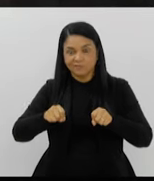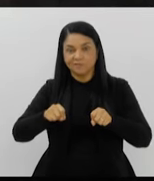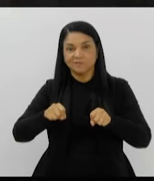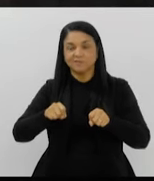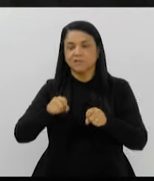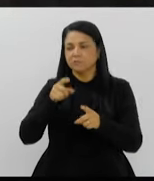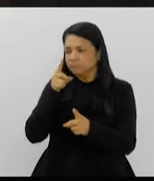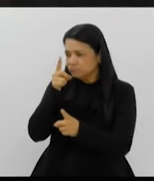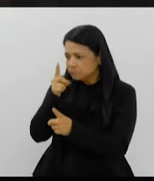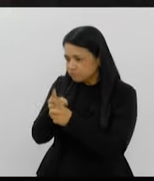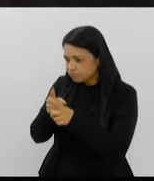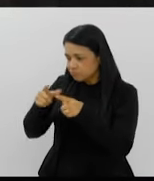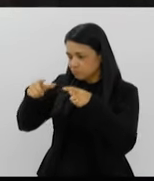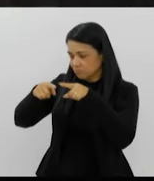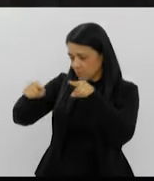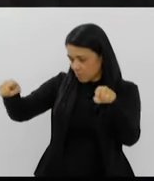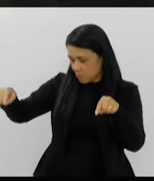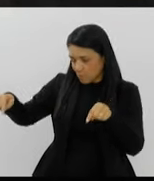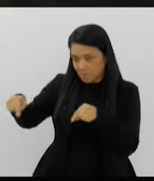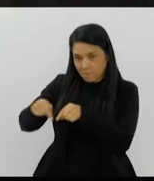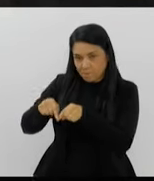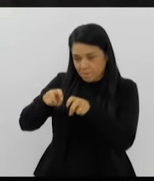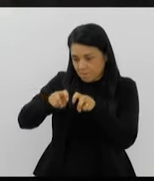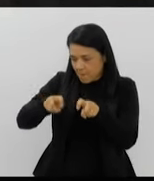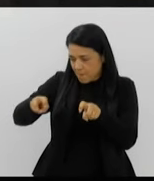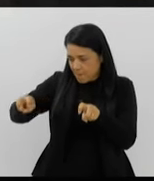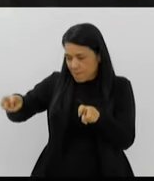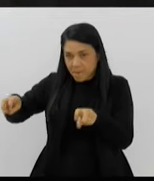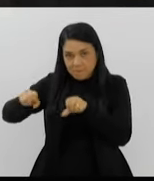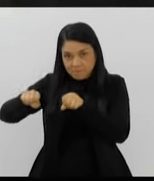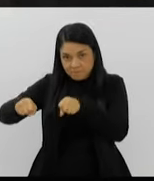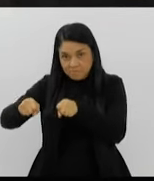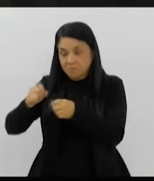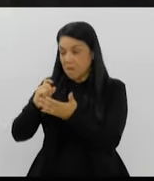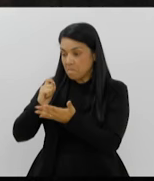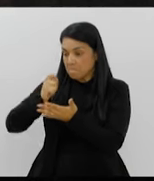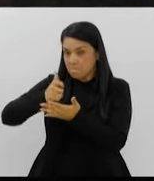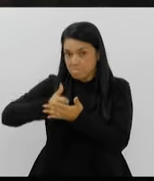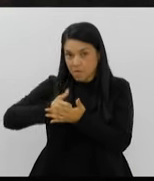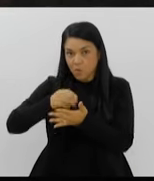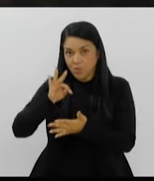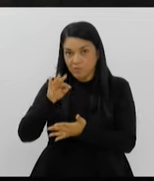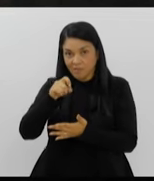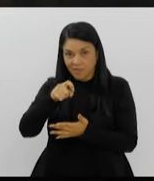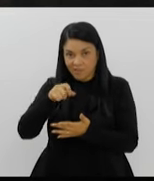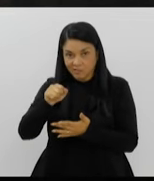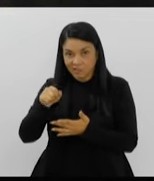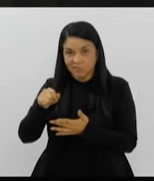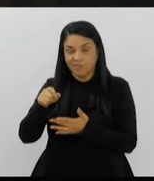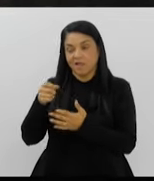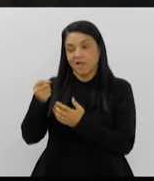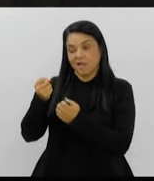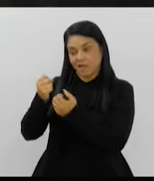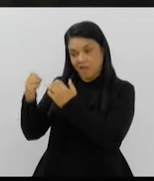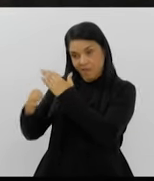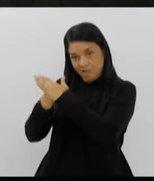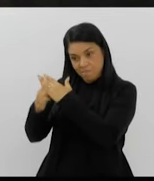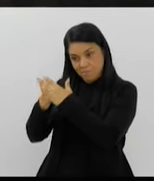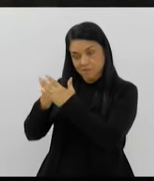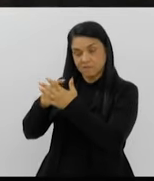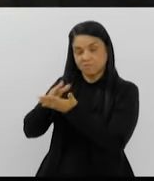público a moto se encontrava, pagou as taxas que a própria administradora do pátio